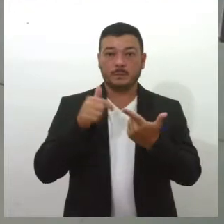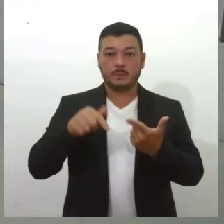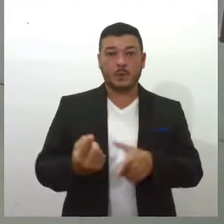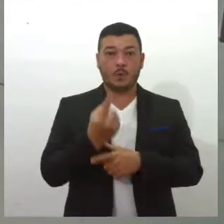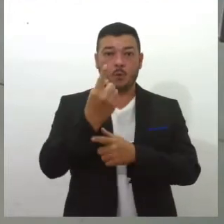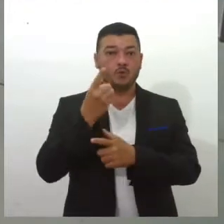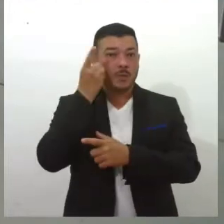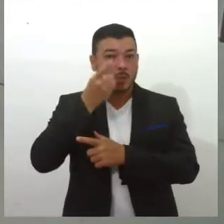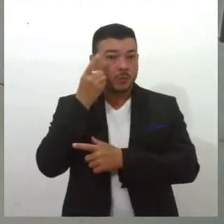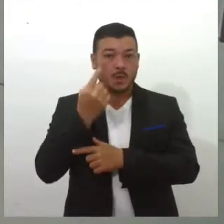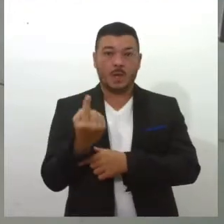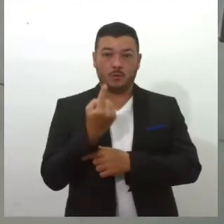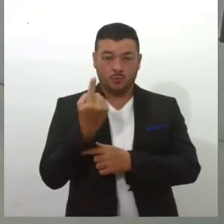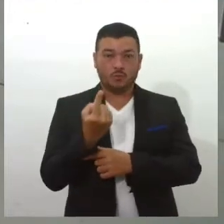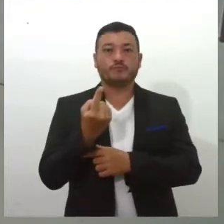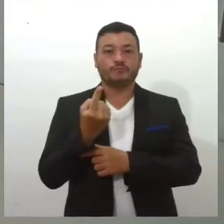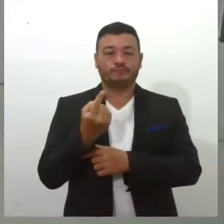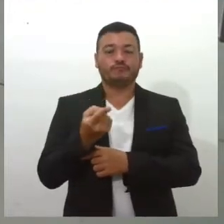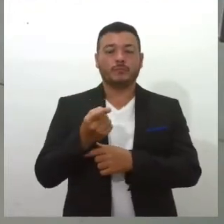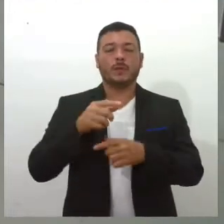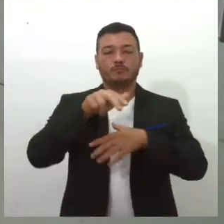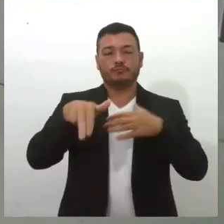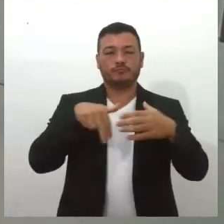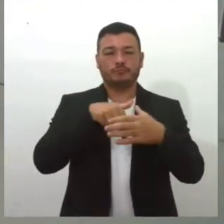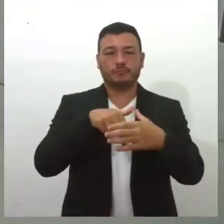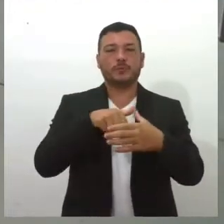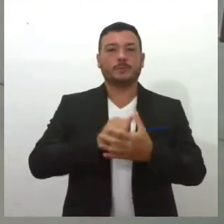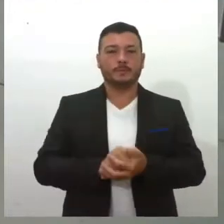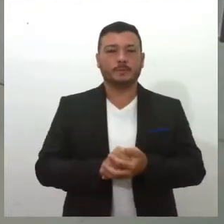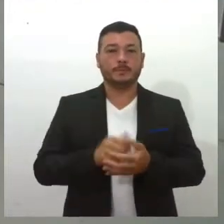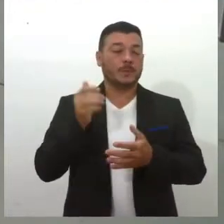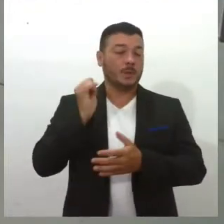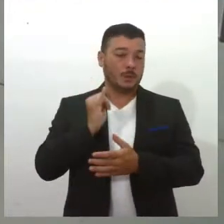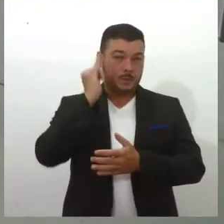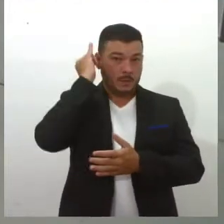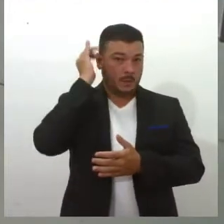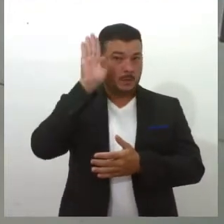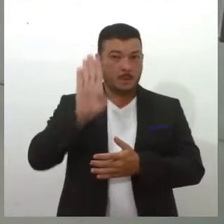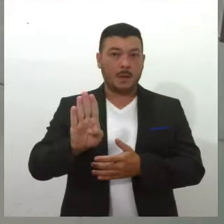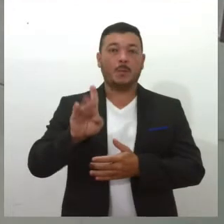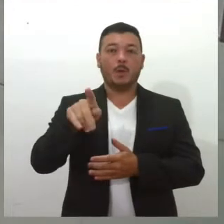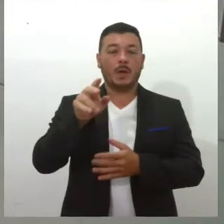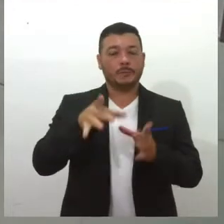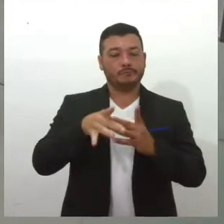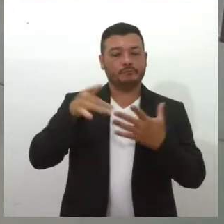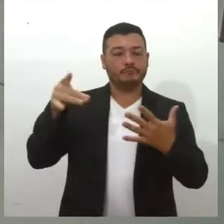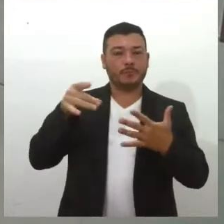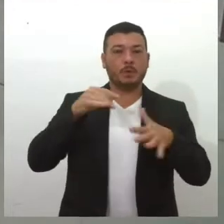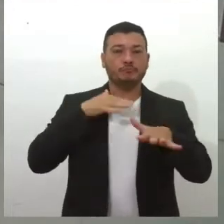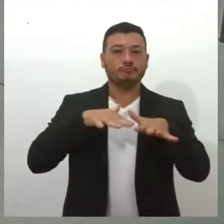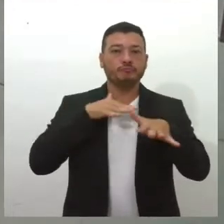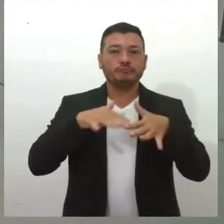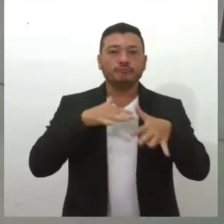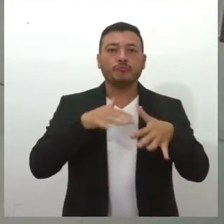utilizou a tribuna no pequeno expediente. Irã Barbosa destacou o evento promovido pelo Movimento Nacional